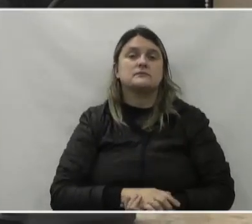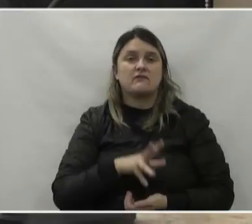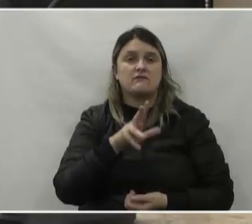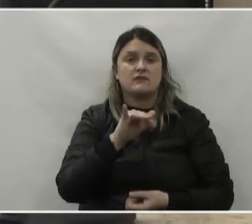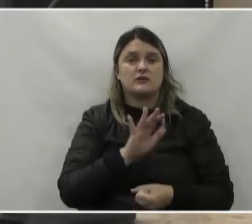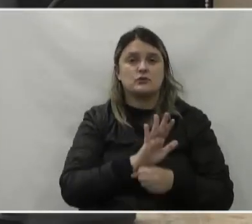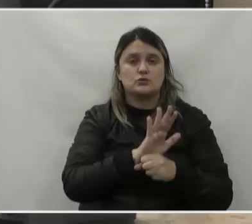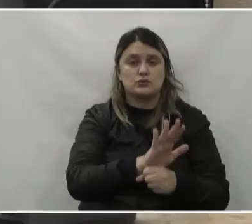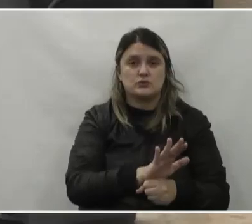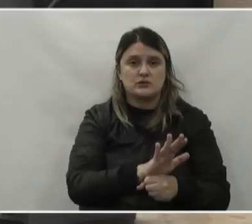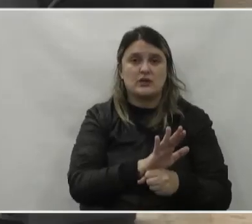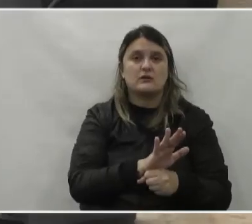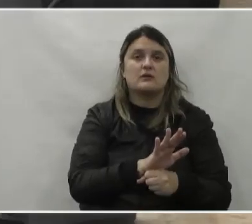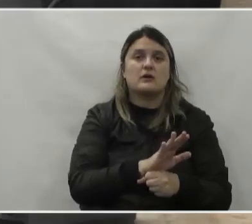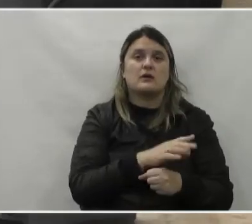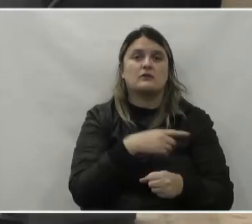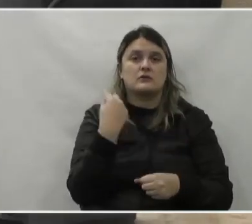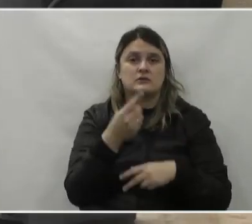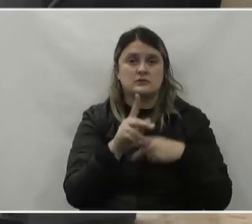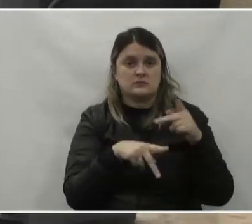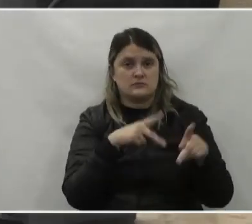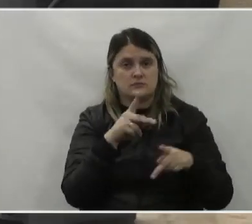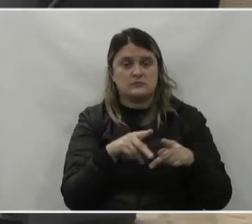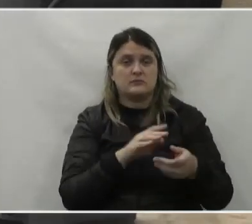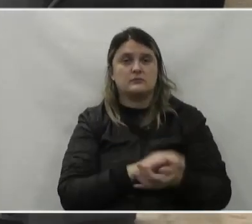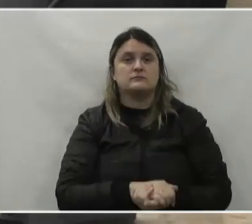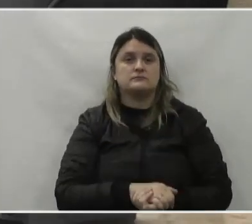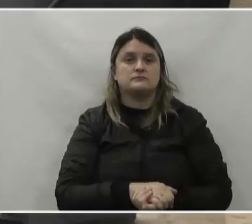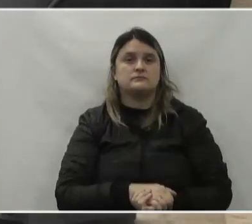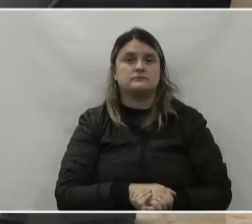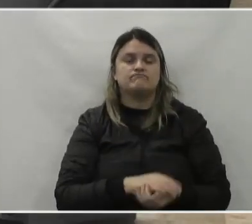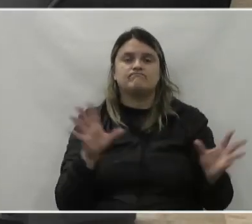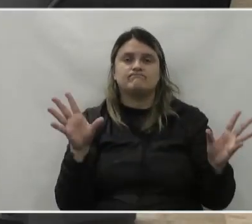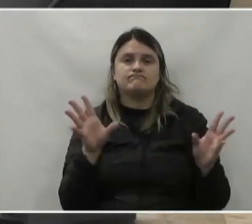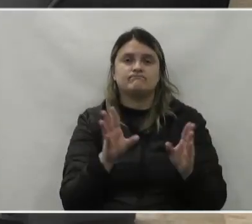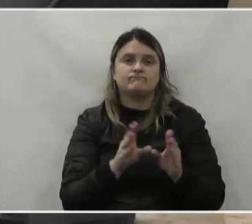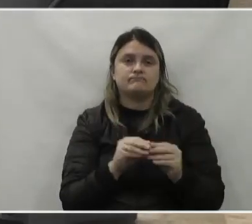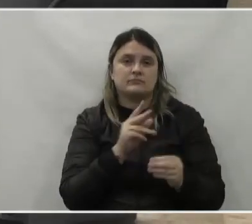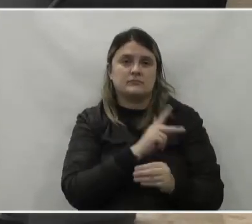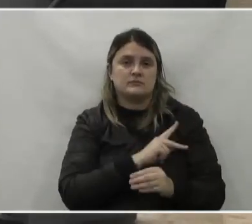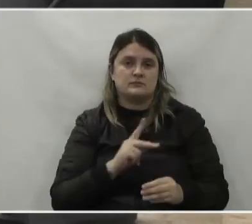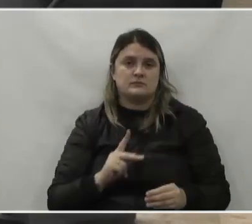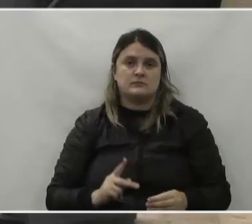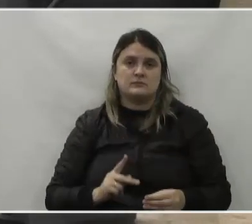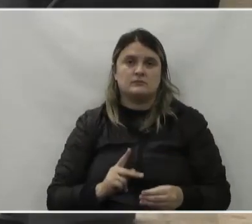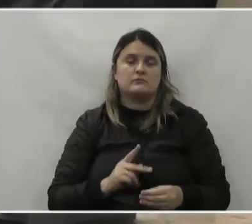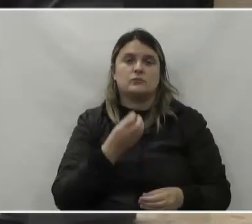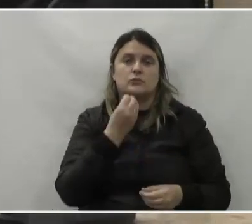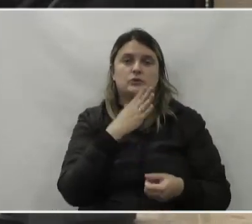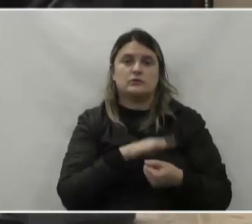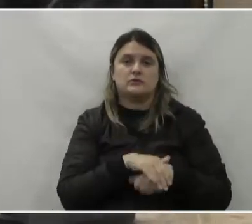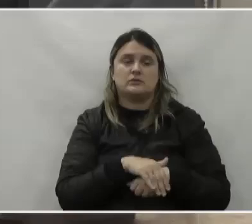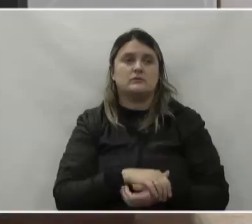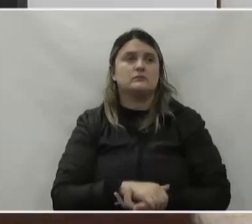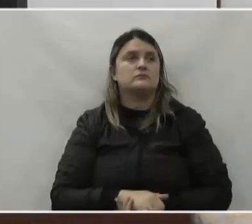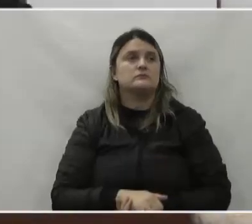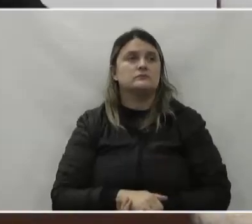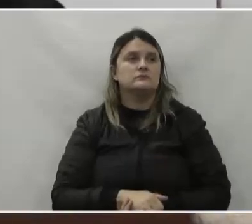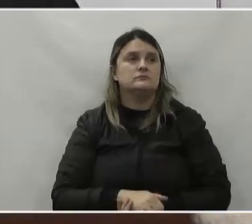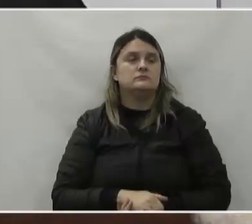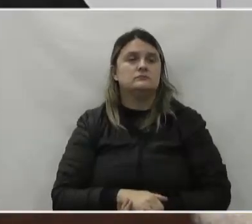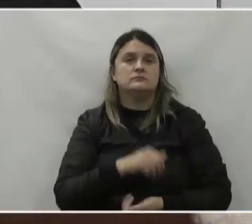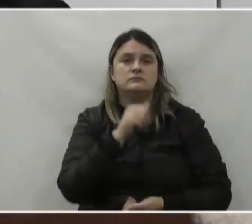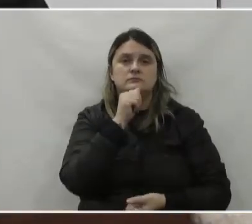do benefício da nossa população. Na noite de hoje seria isso, presidente. Boa noite.